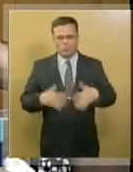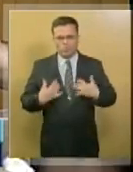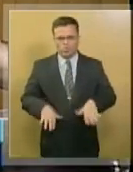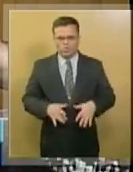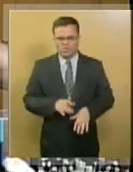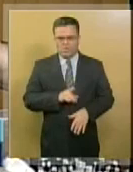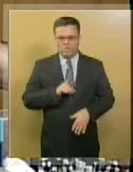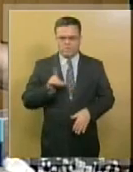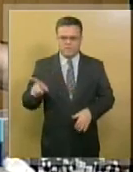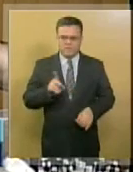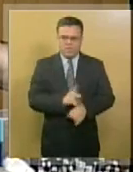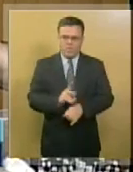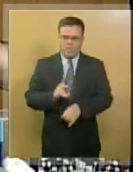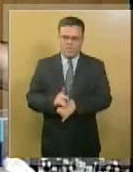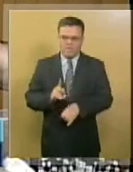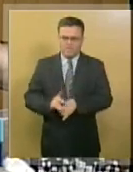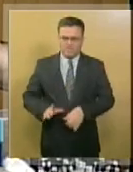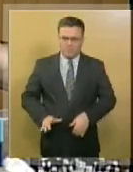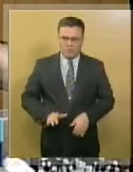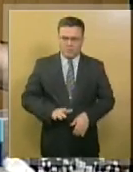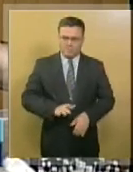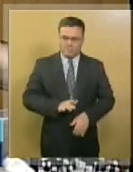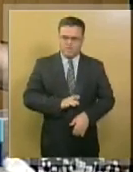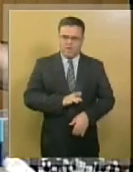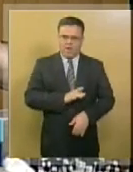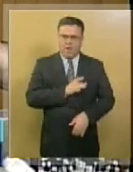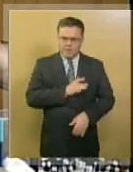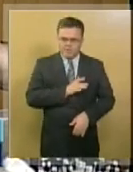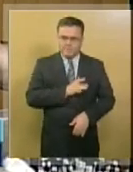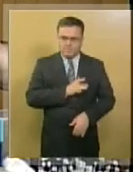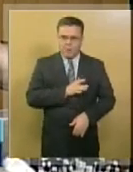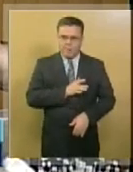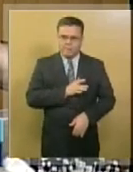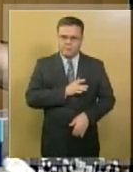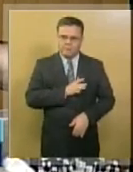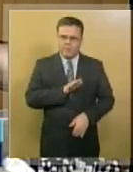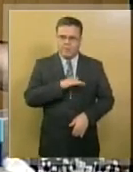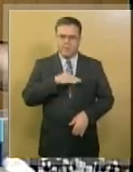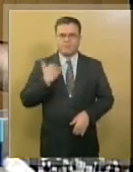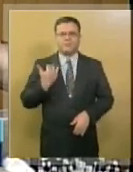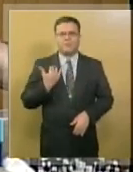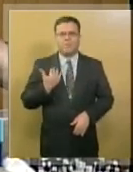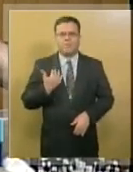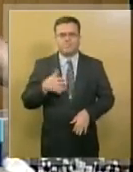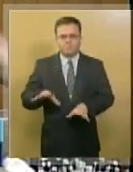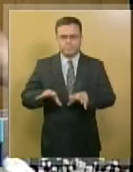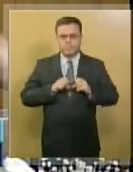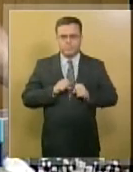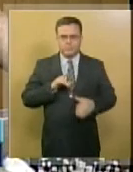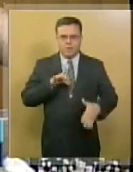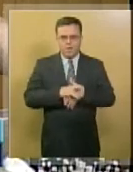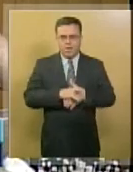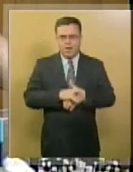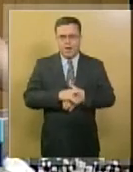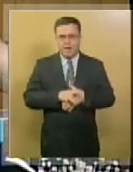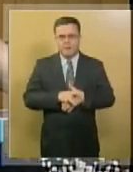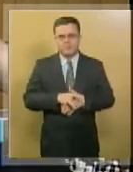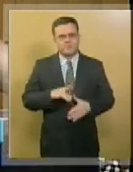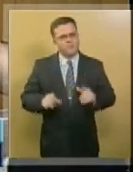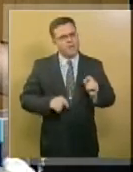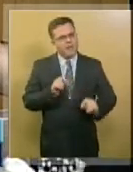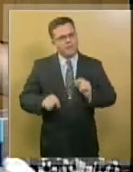um criatório de leishmania, porque os flebótomos moram em matéria orgânica podre. Mas não era só isso, senhora.